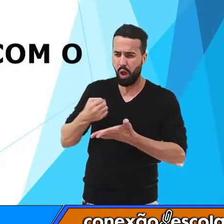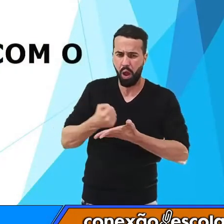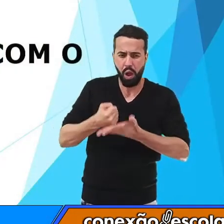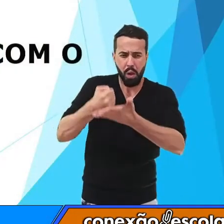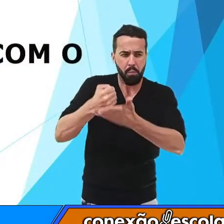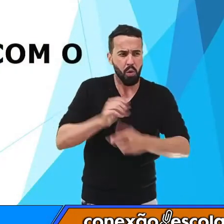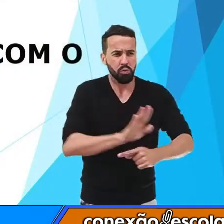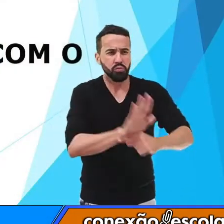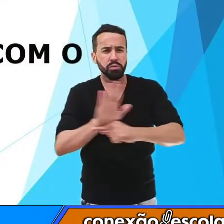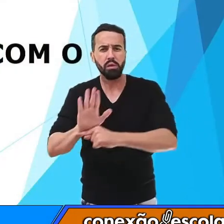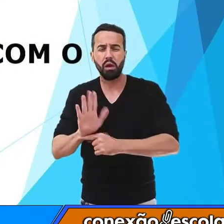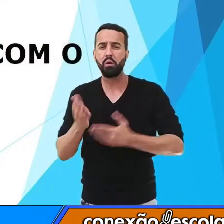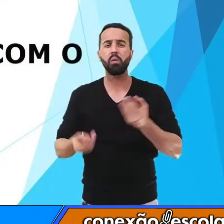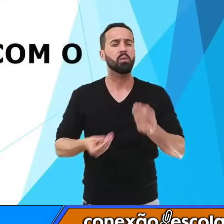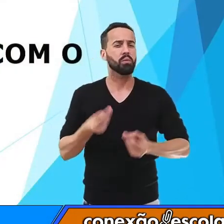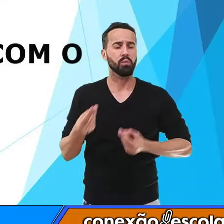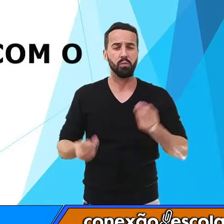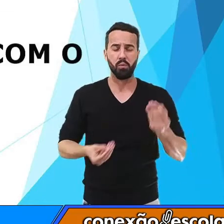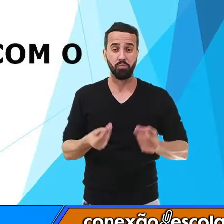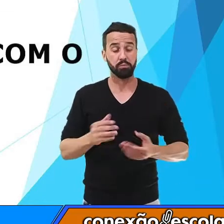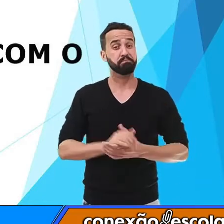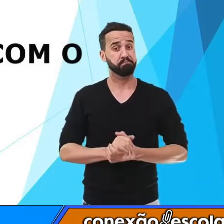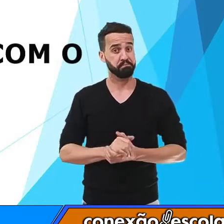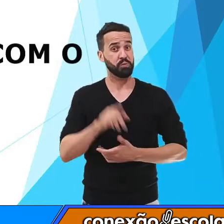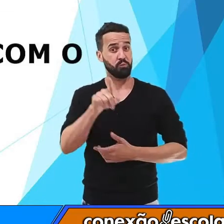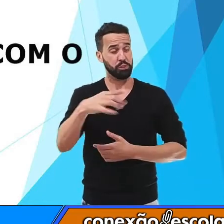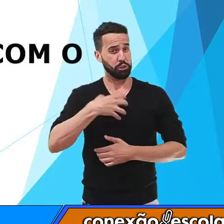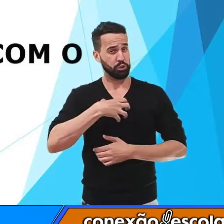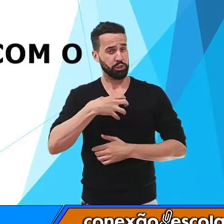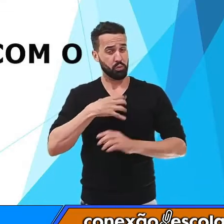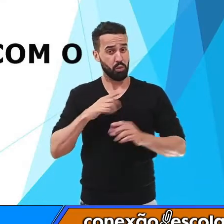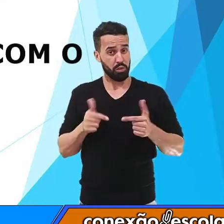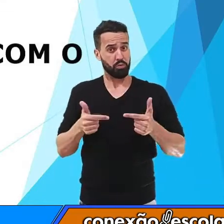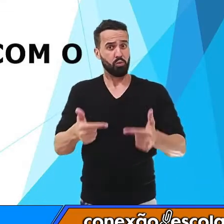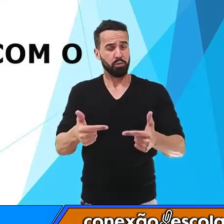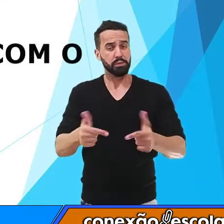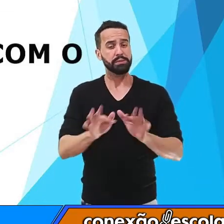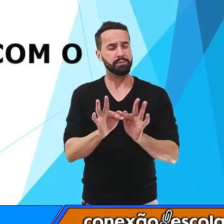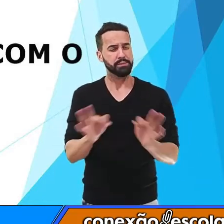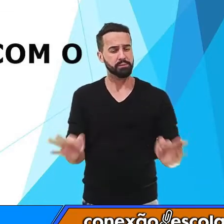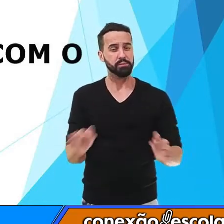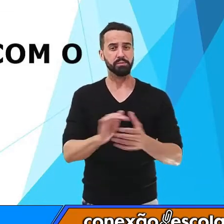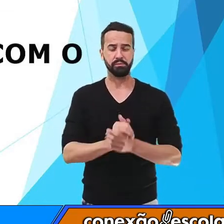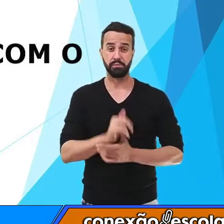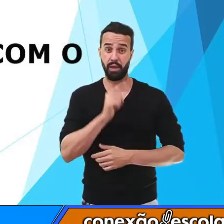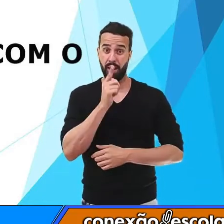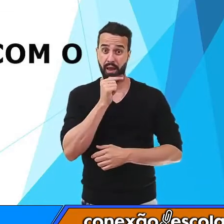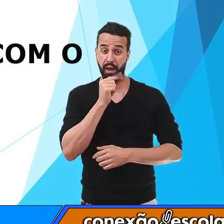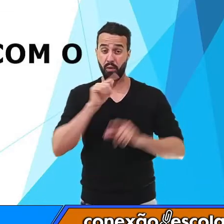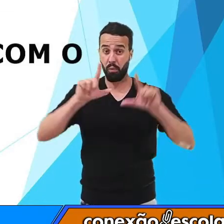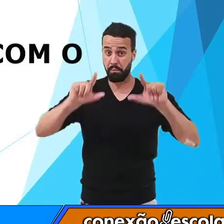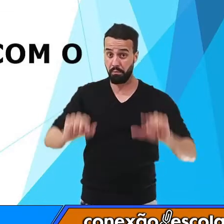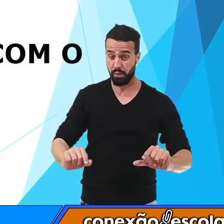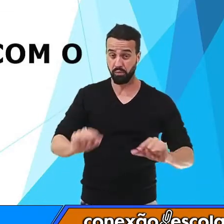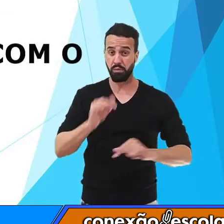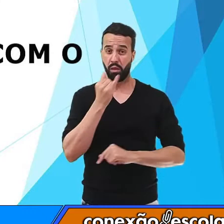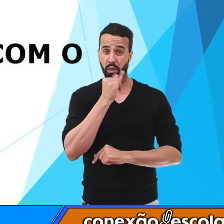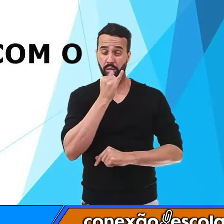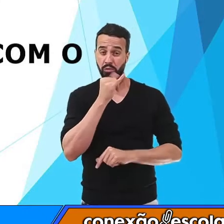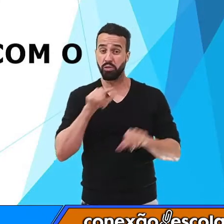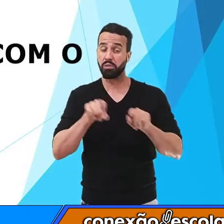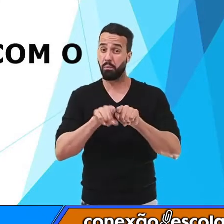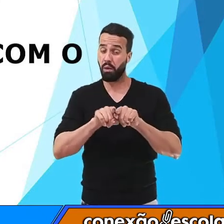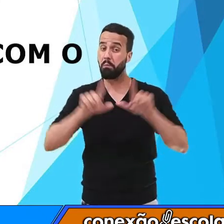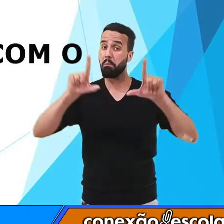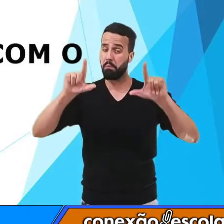esse cenário. Então, são atitudes simples, como, por exemplo, economizar água e energia elétrica,